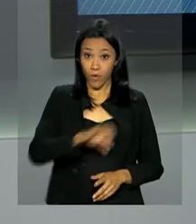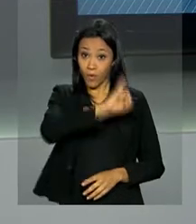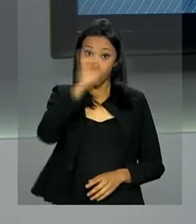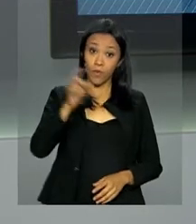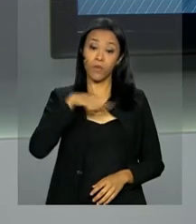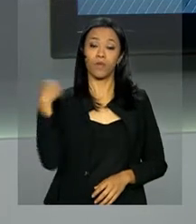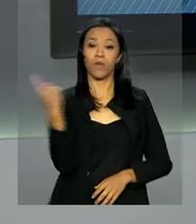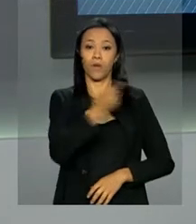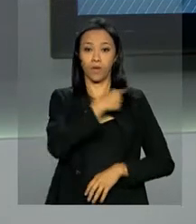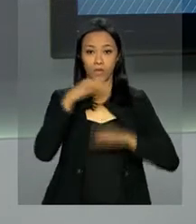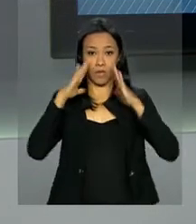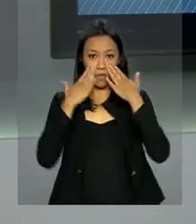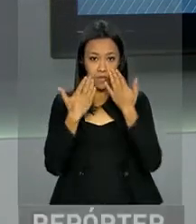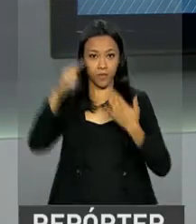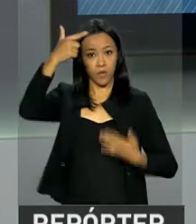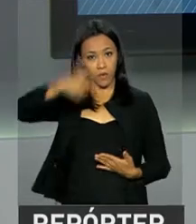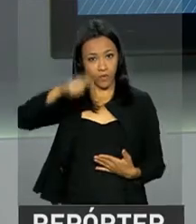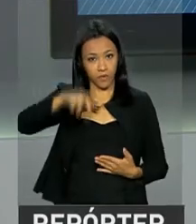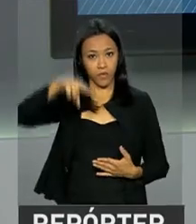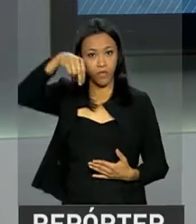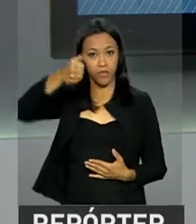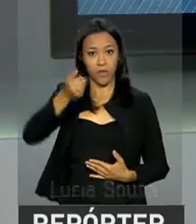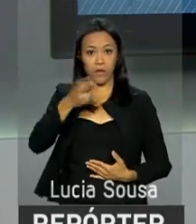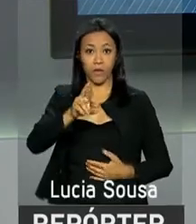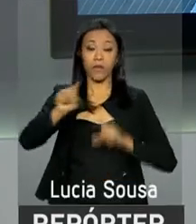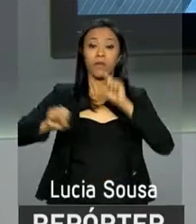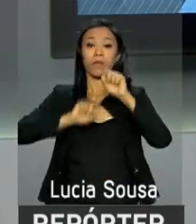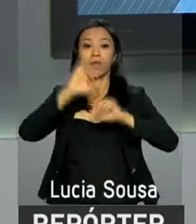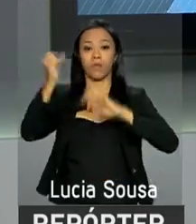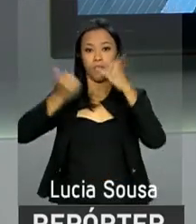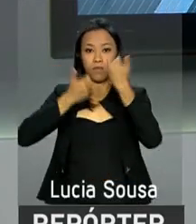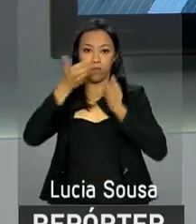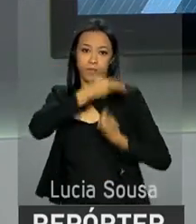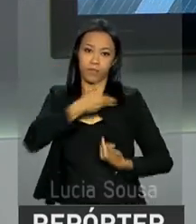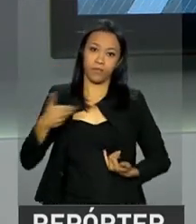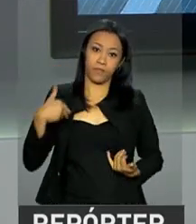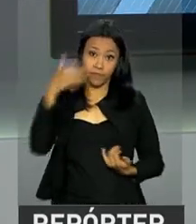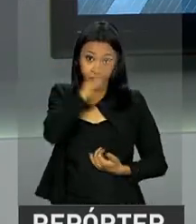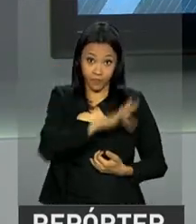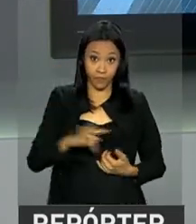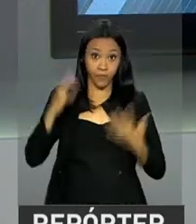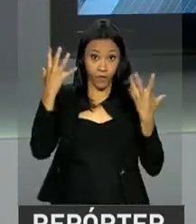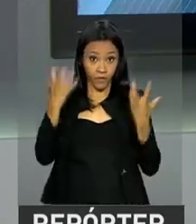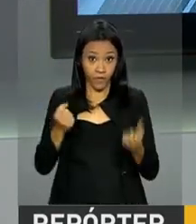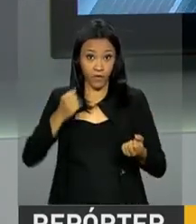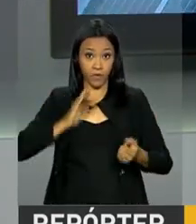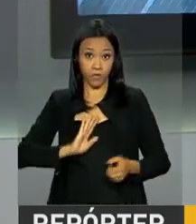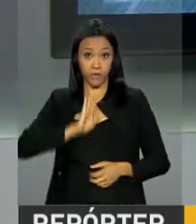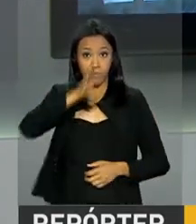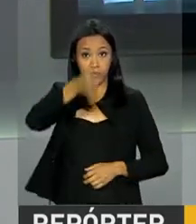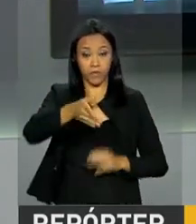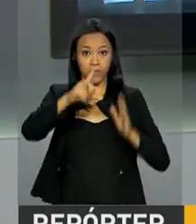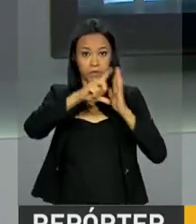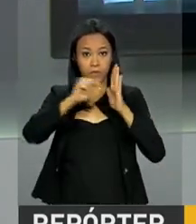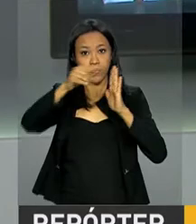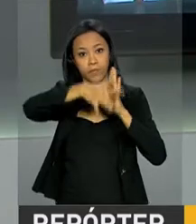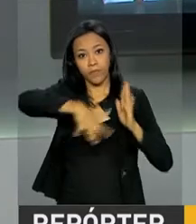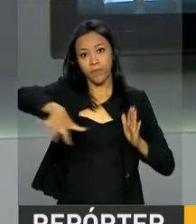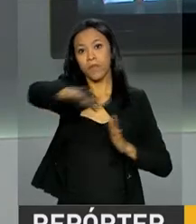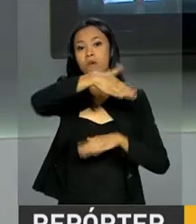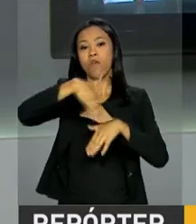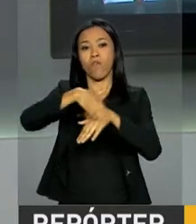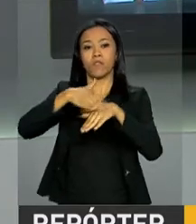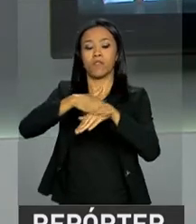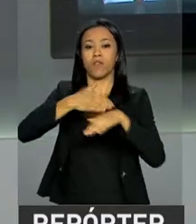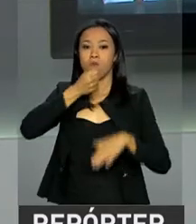Olá, está no ar mais uma edição do Repórter NBR com as notícias do governo federal. Vamos voltar ao Palácio do Planalto para conversar com o repórter